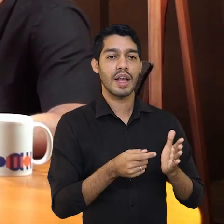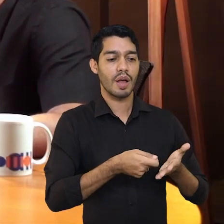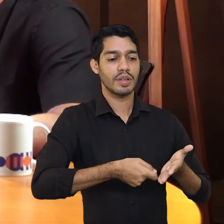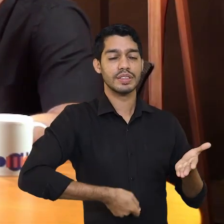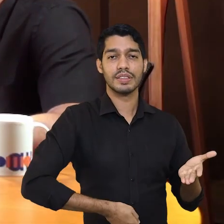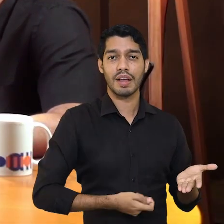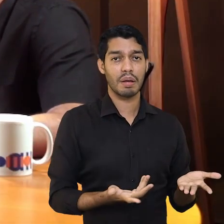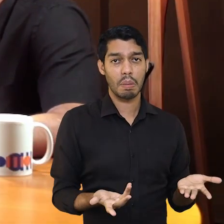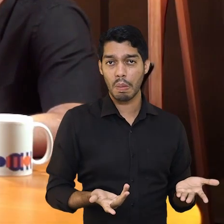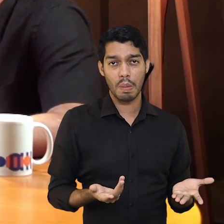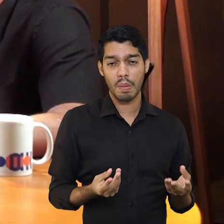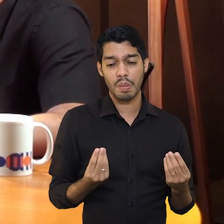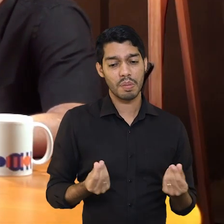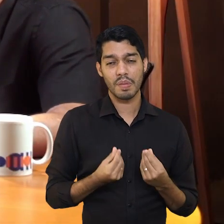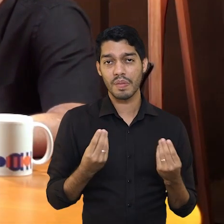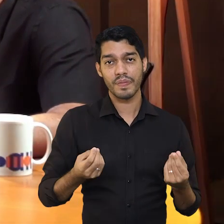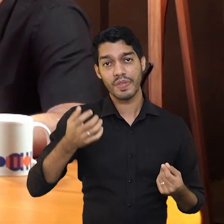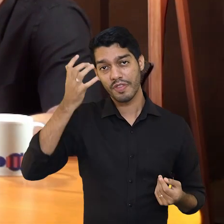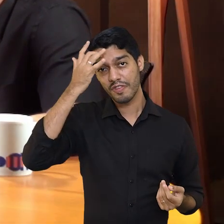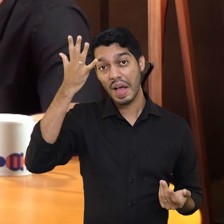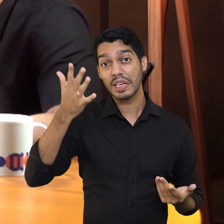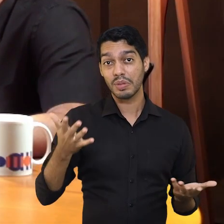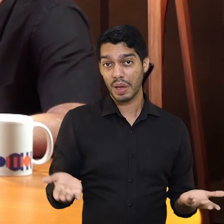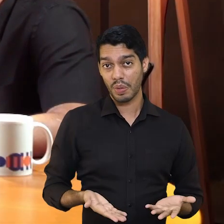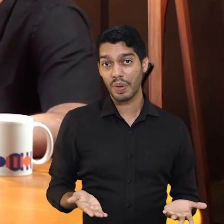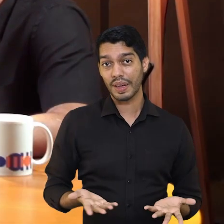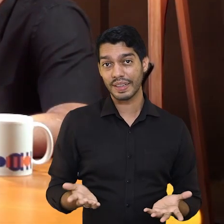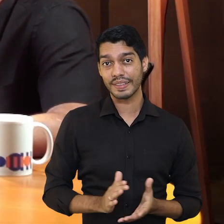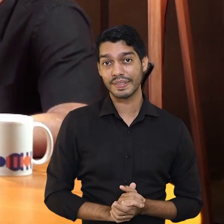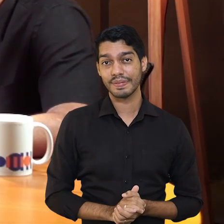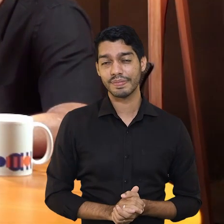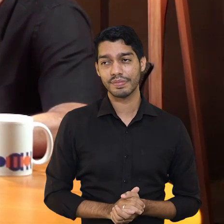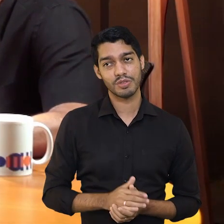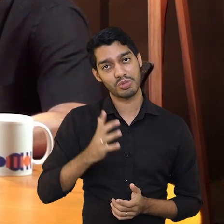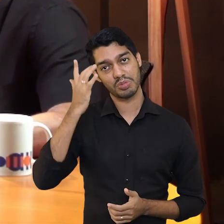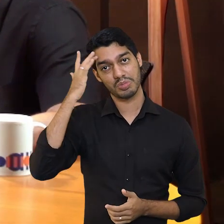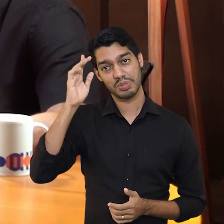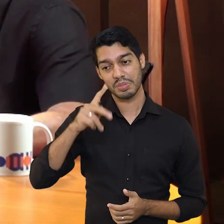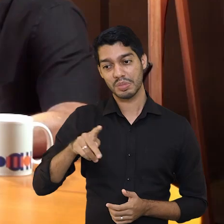pouco. E é muito fácil, né? E não sei se